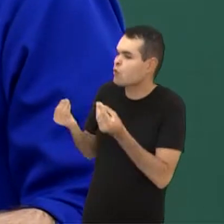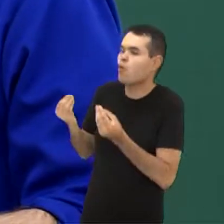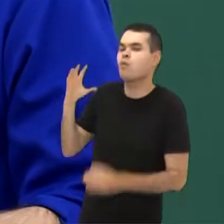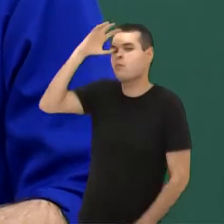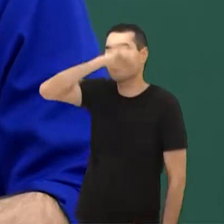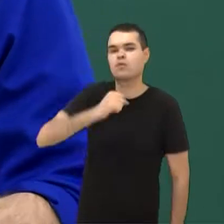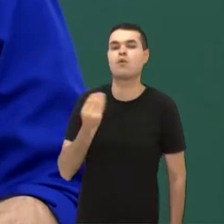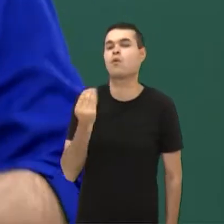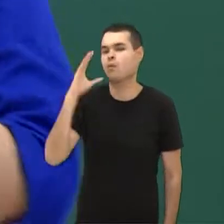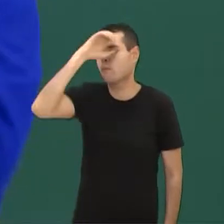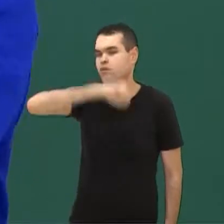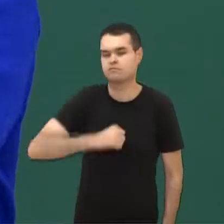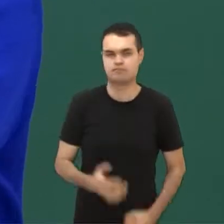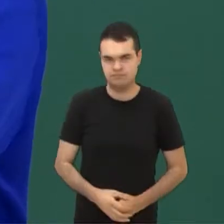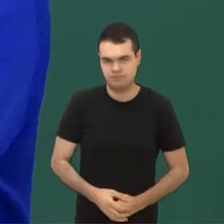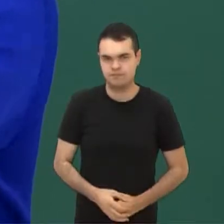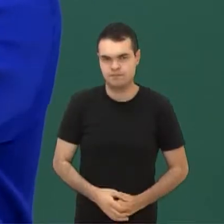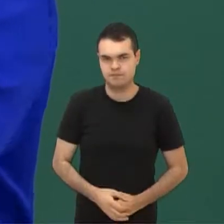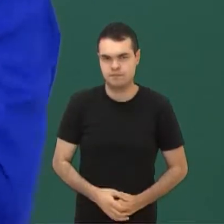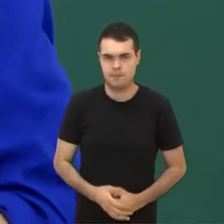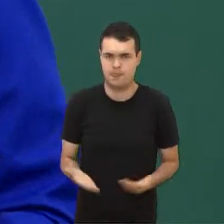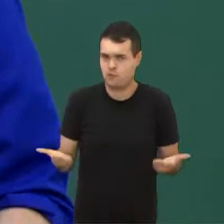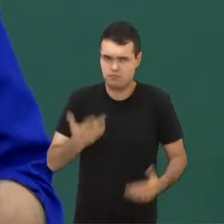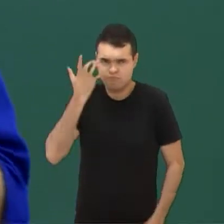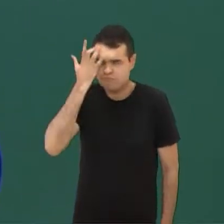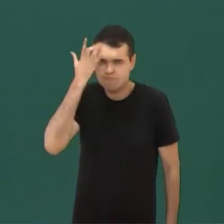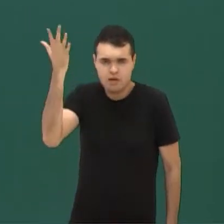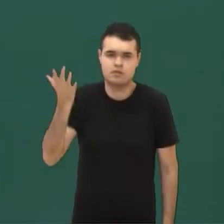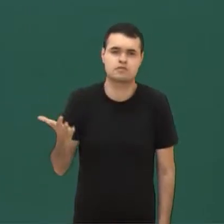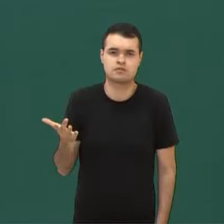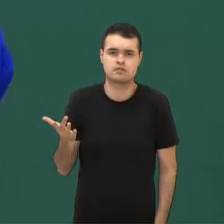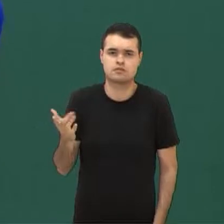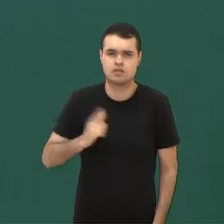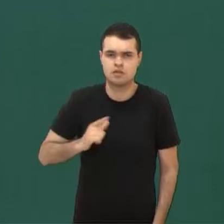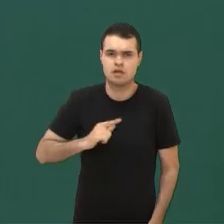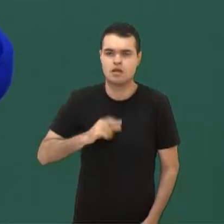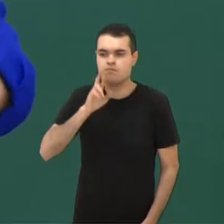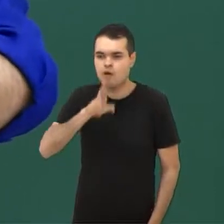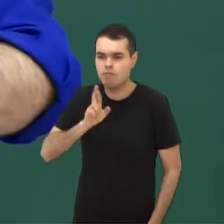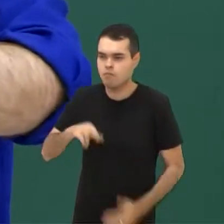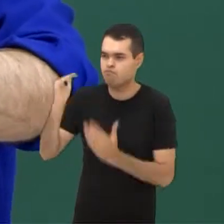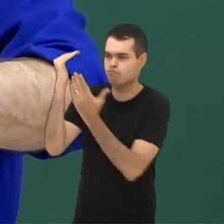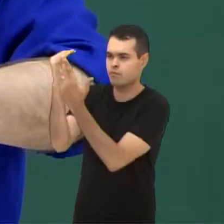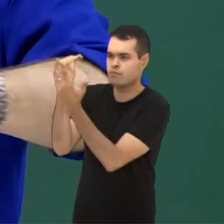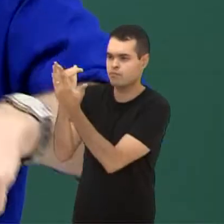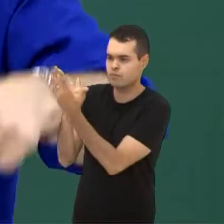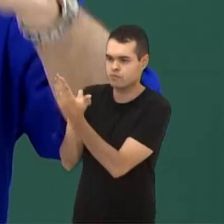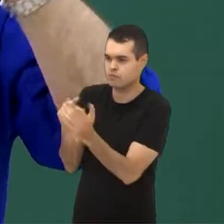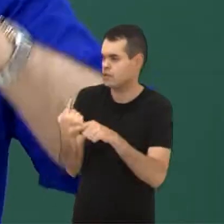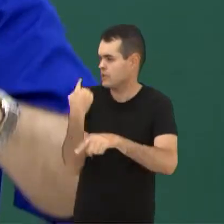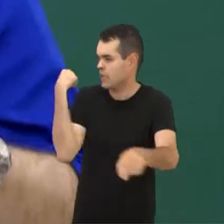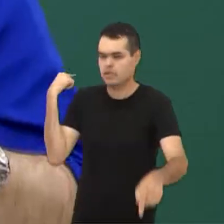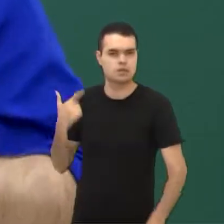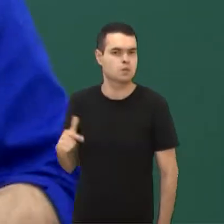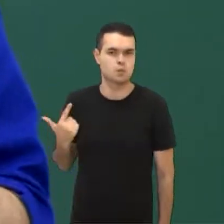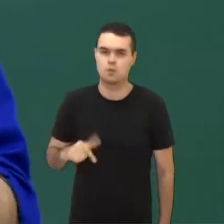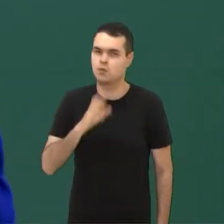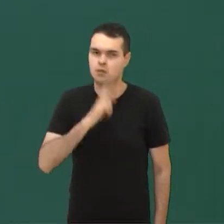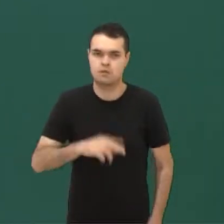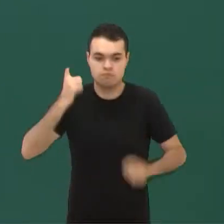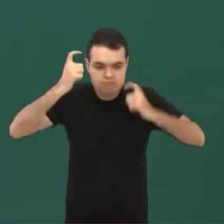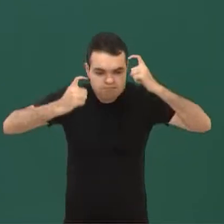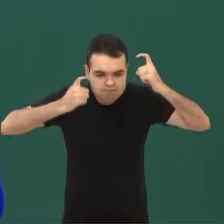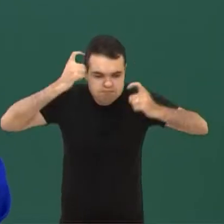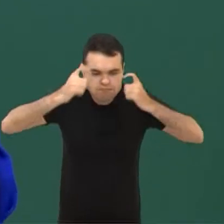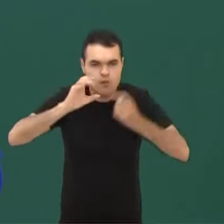aprendemos? Né? Hoje isso para nós é muito fácil a gente encontrar alternativas de resposta, mas na época de Auguste Comte não era. Uma das principais preocupações de